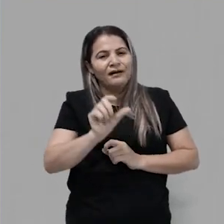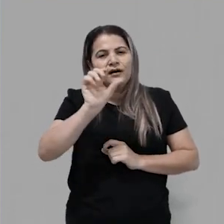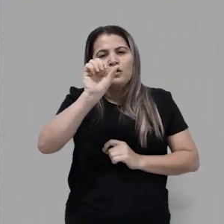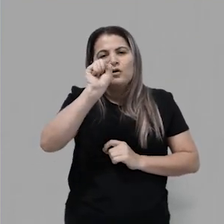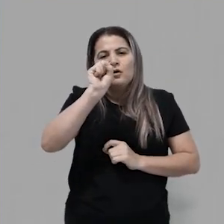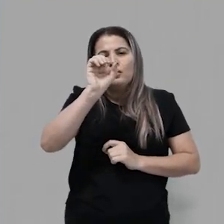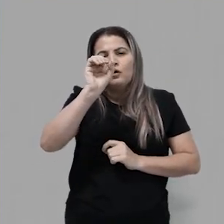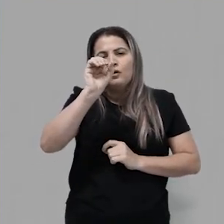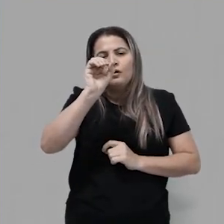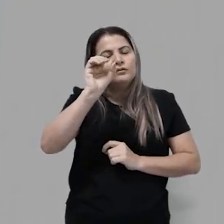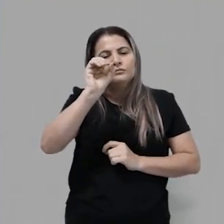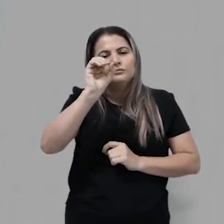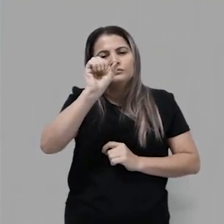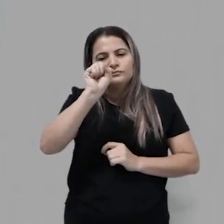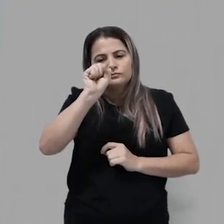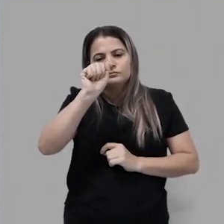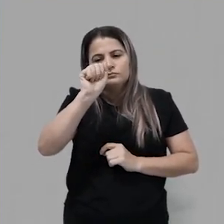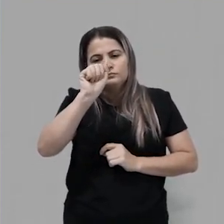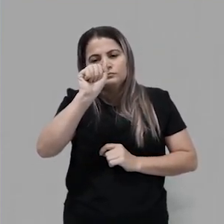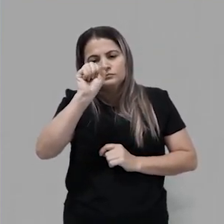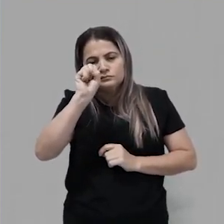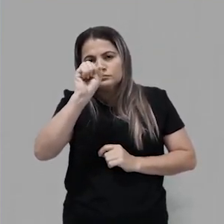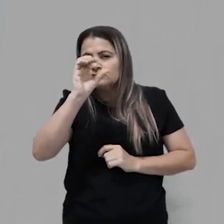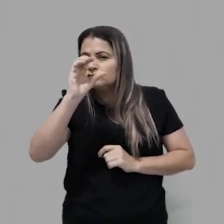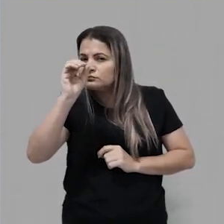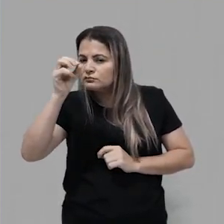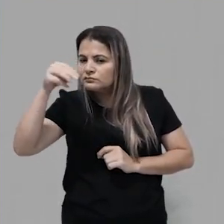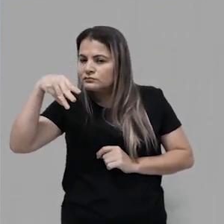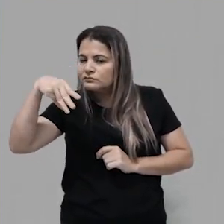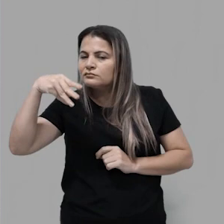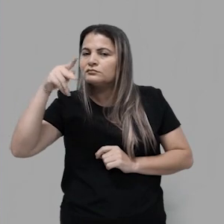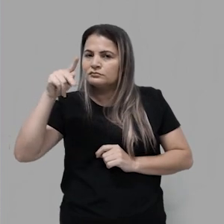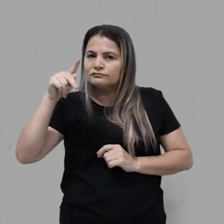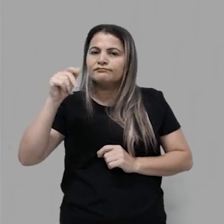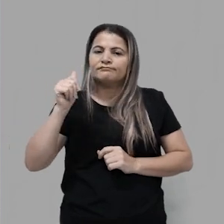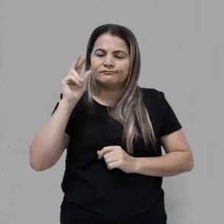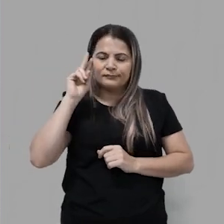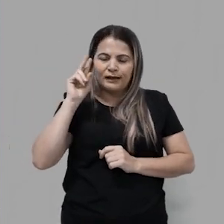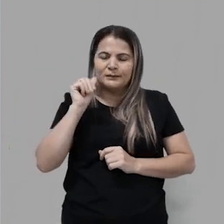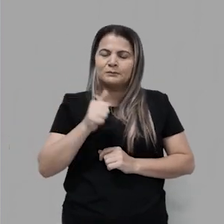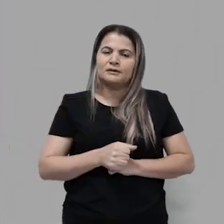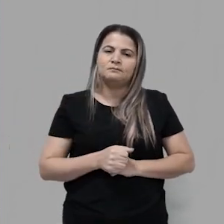essa distribuição com base dos adjetivos que você tem à disposição. Tá?